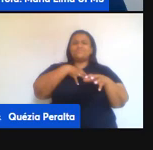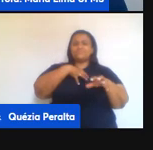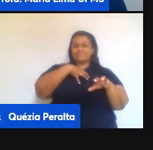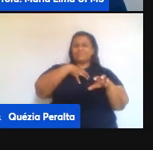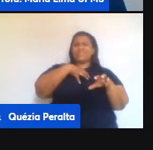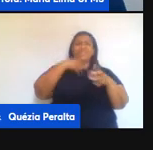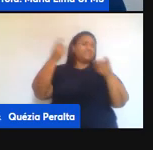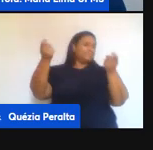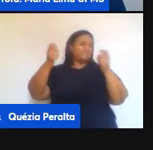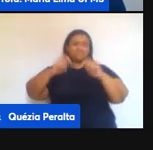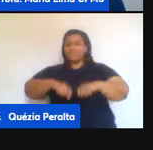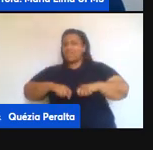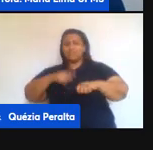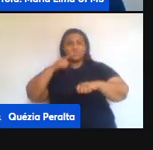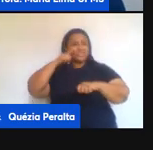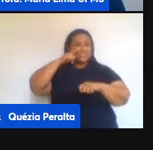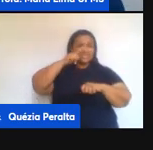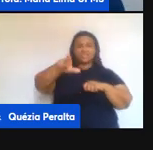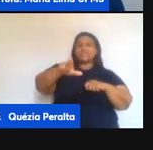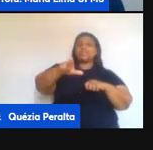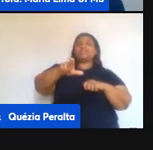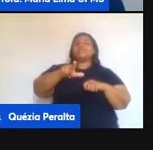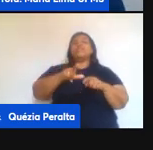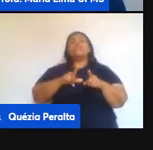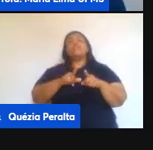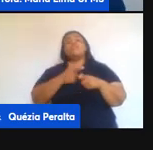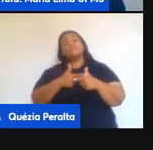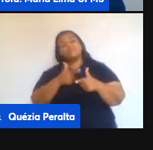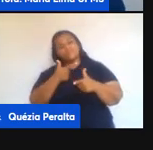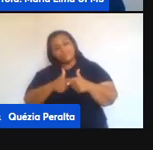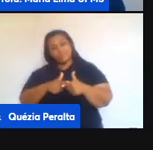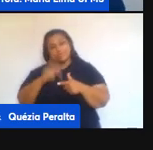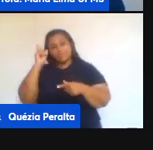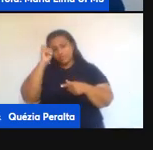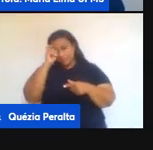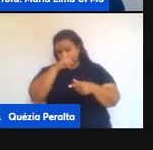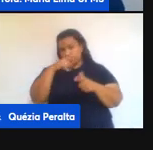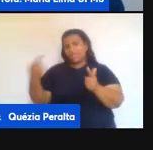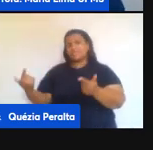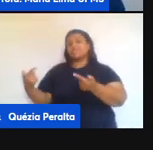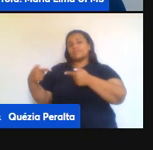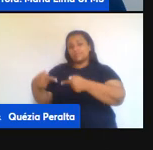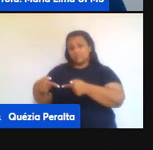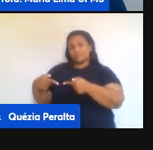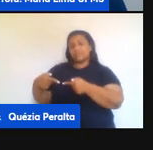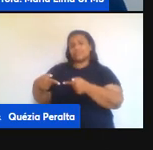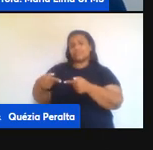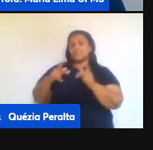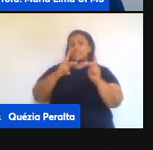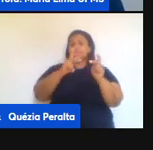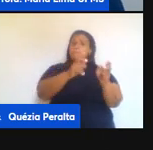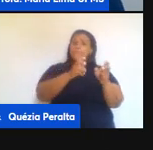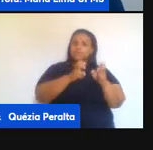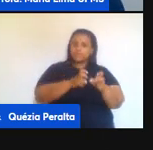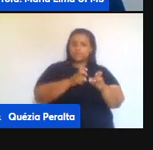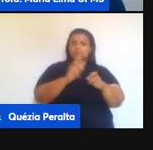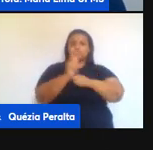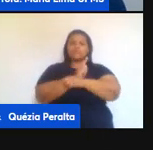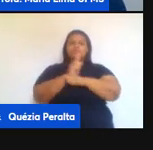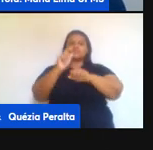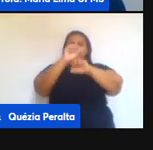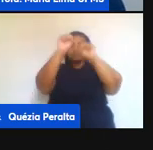impotentes diante de certas situações, né? E que muitas vezes a perspectiva de uma gestão democrática pode se